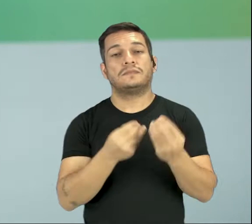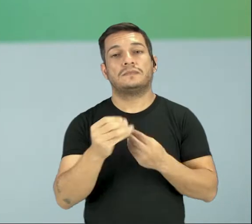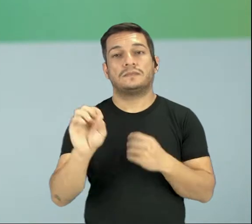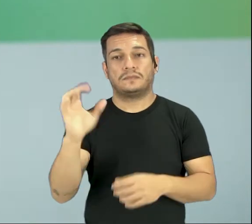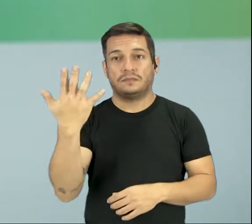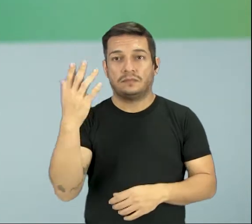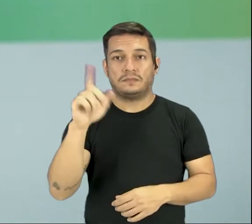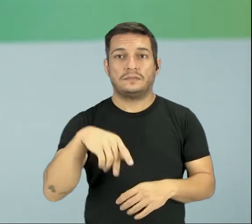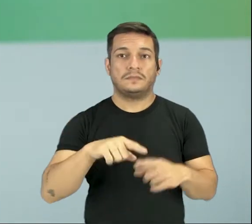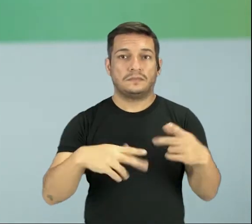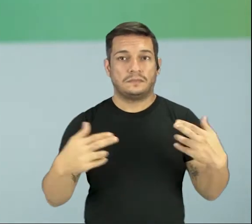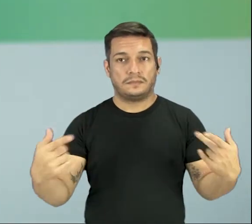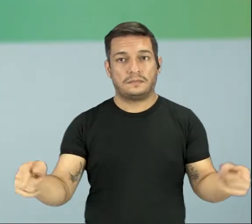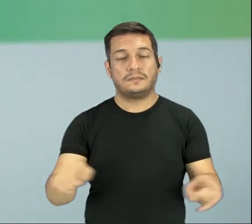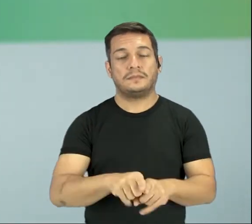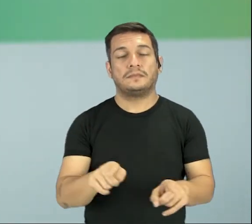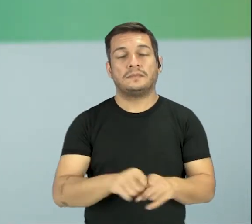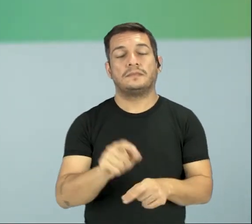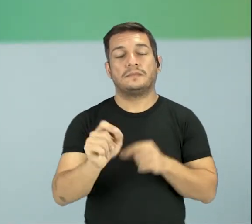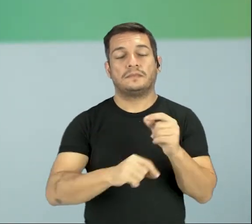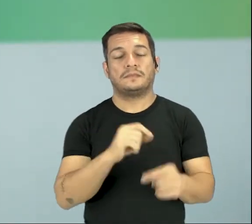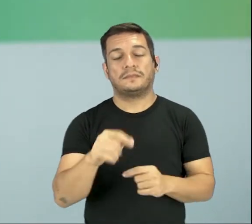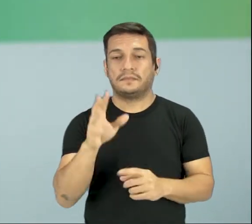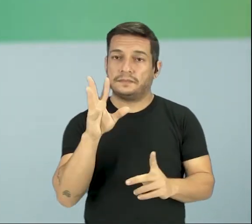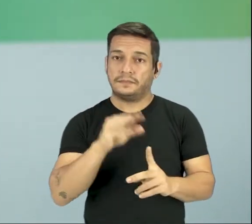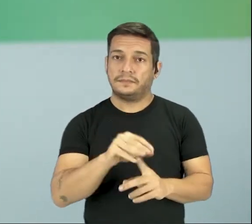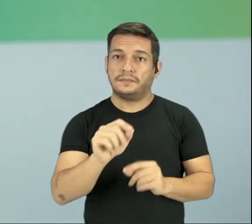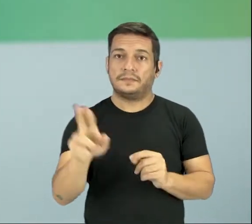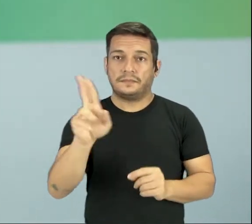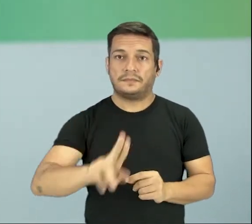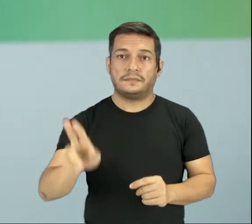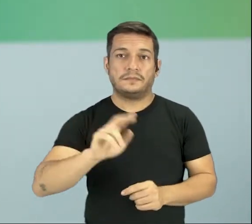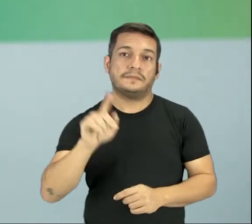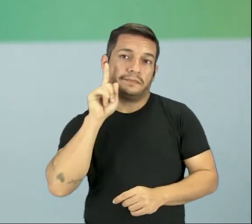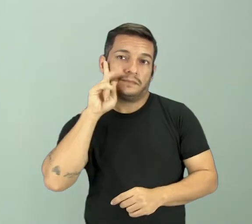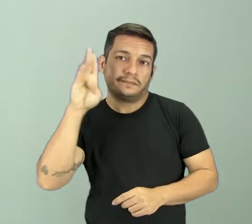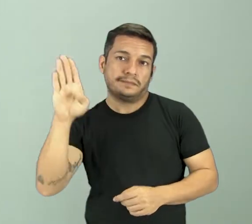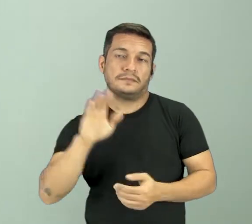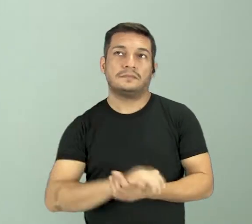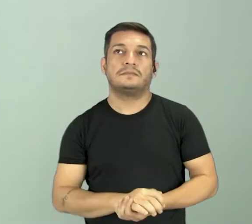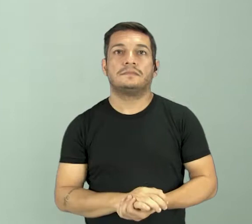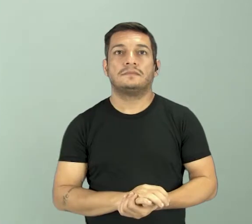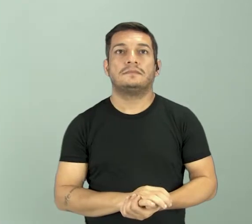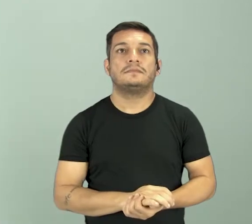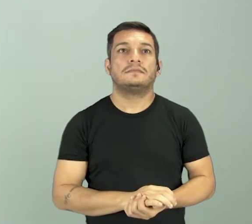dispositivos, materiais para fins de utilização no cotidiano.